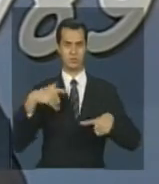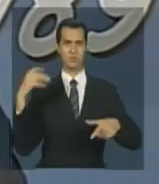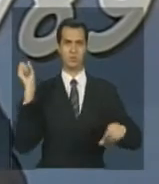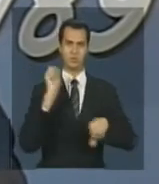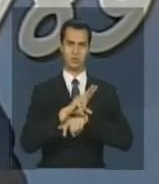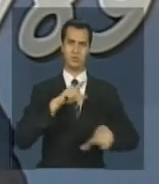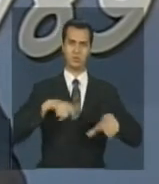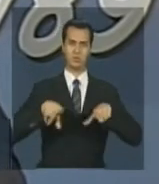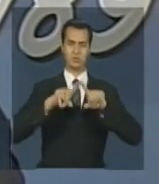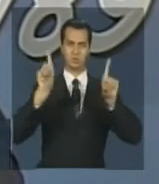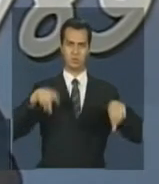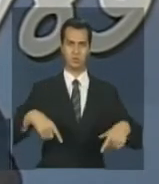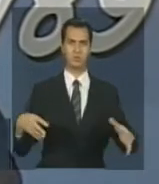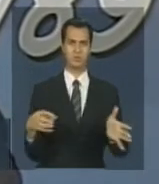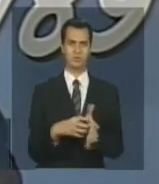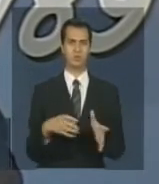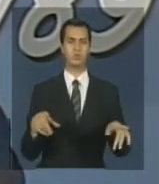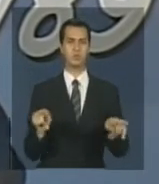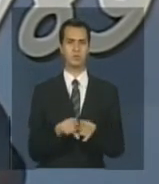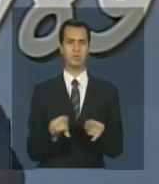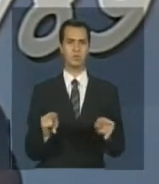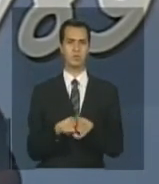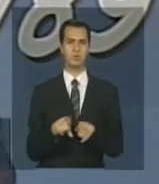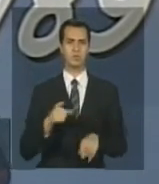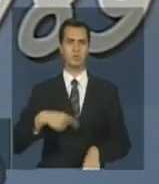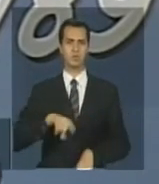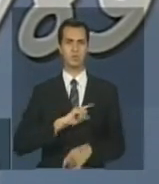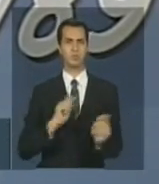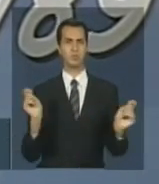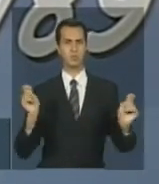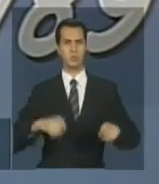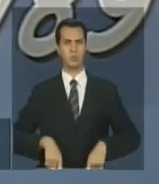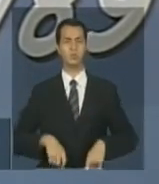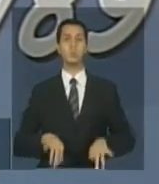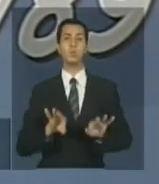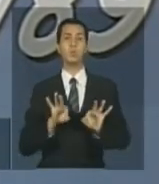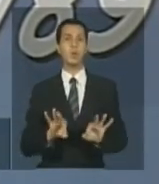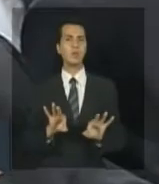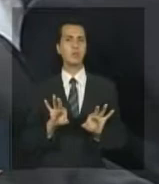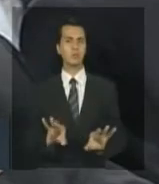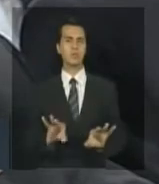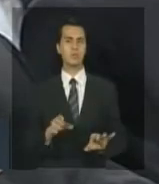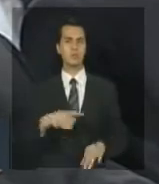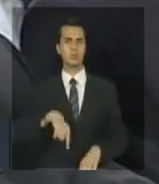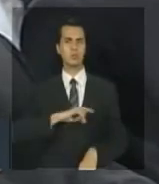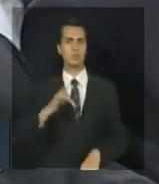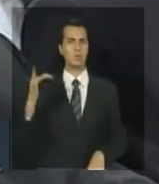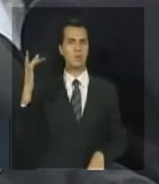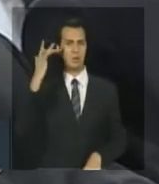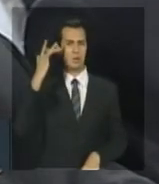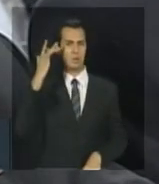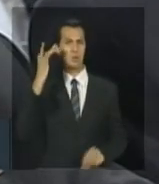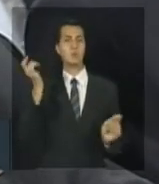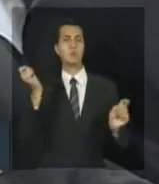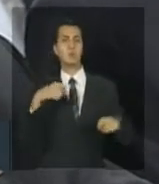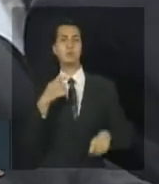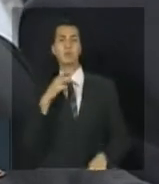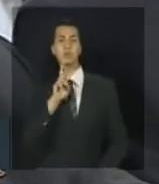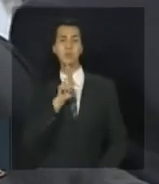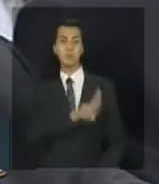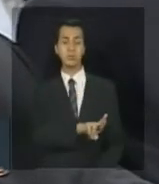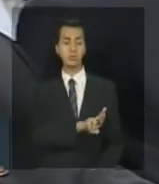e é para que a gente possa é qualificar a nossa capacidade de pronta resposta